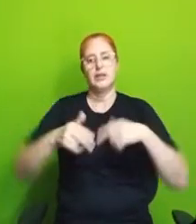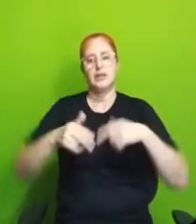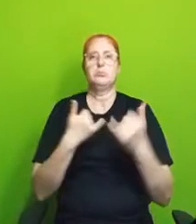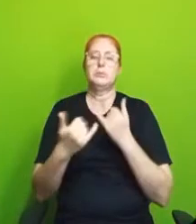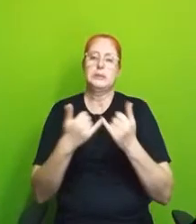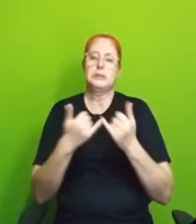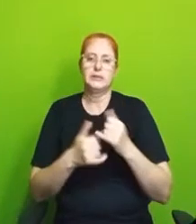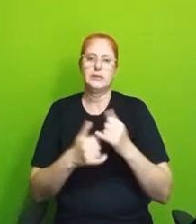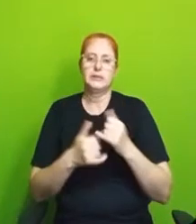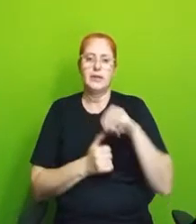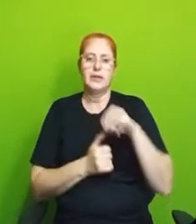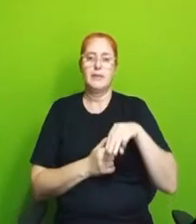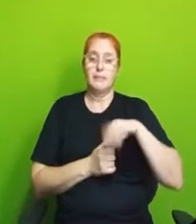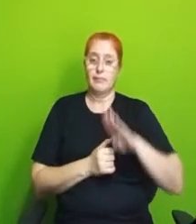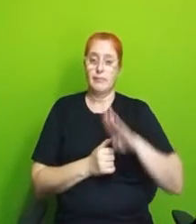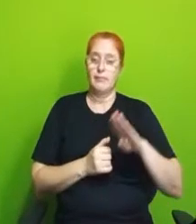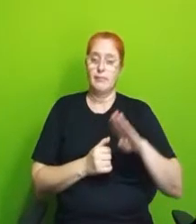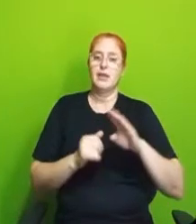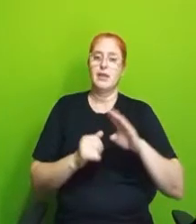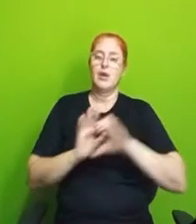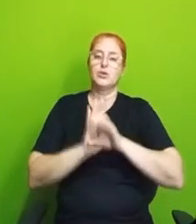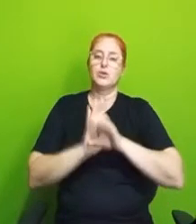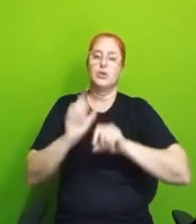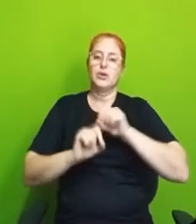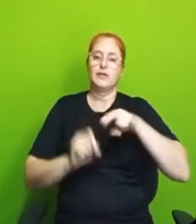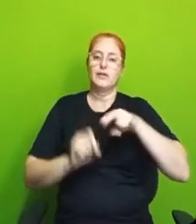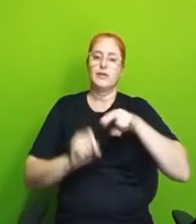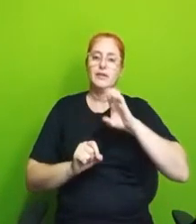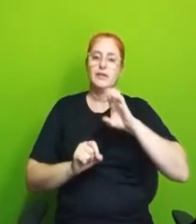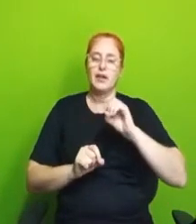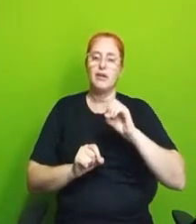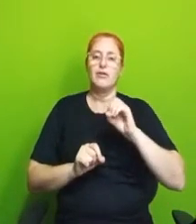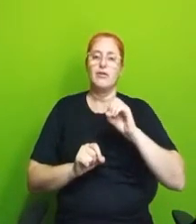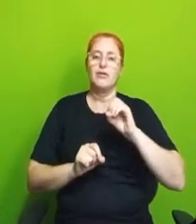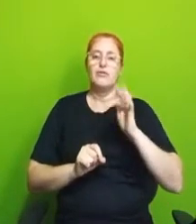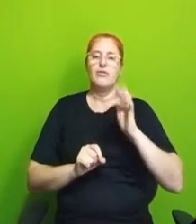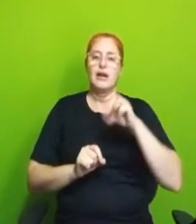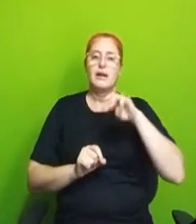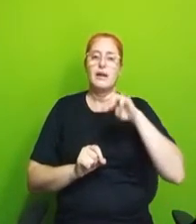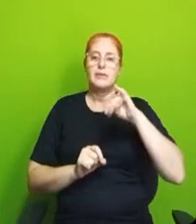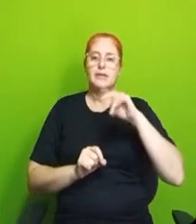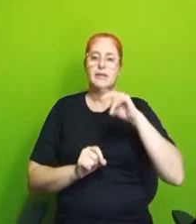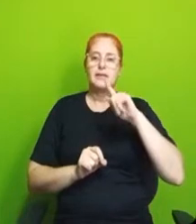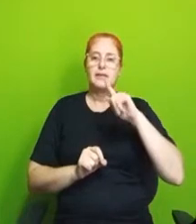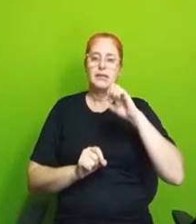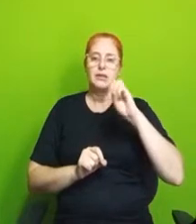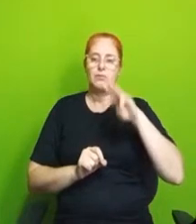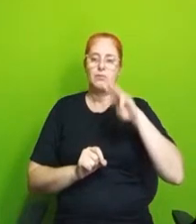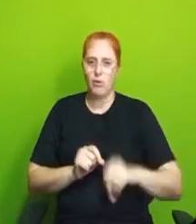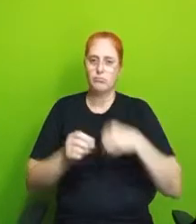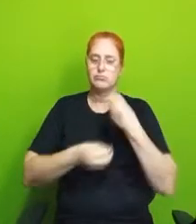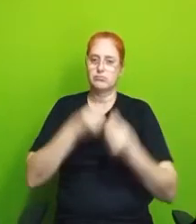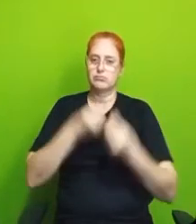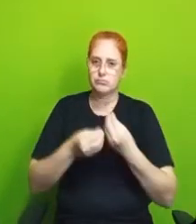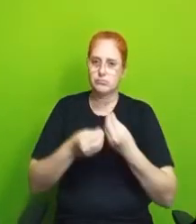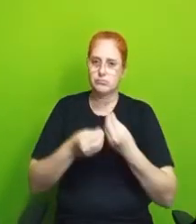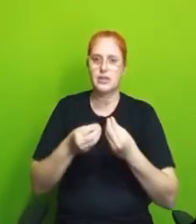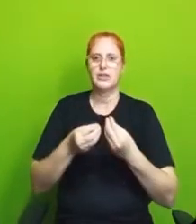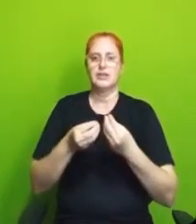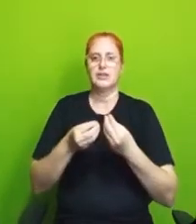usava um conceito que era o neofamilismo, que era essa forma mais moderna de se apropriar e de reforçar o lugar das mulheres na família,